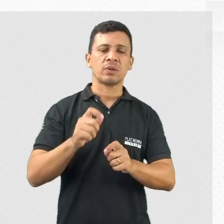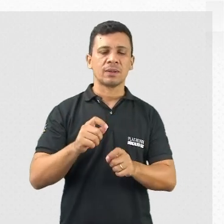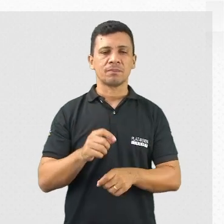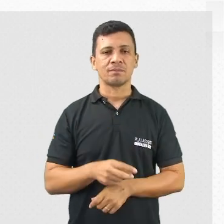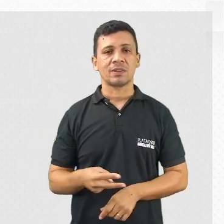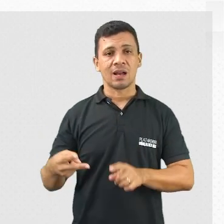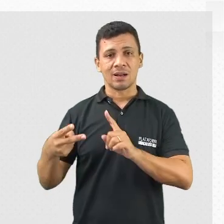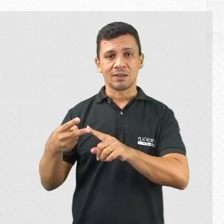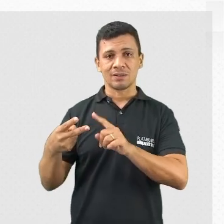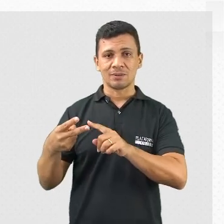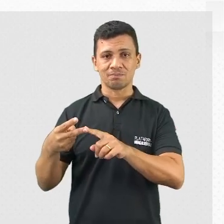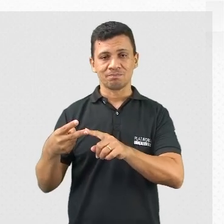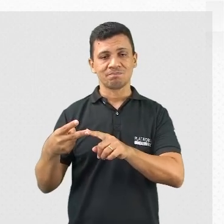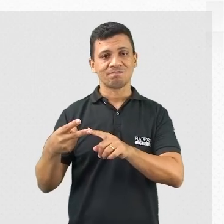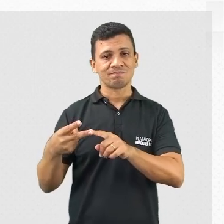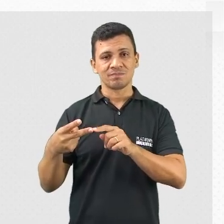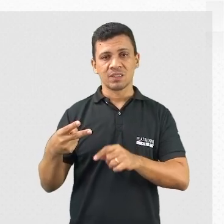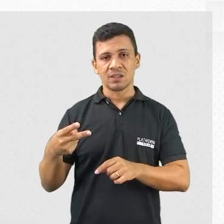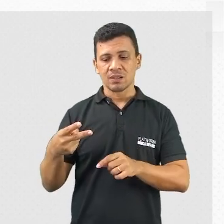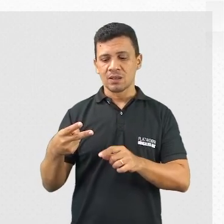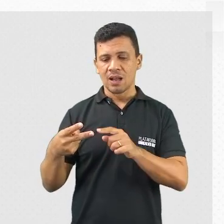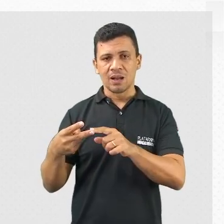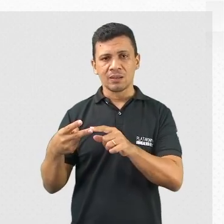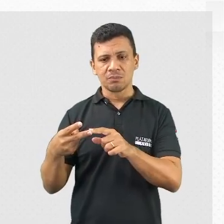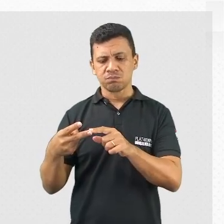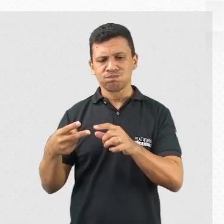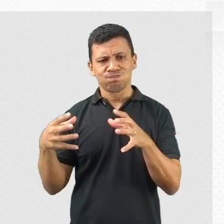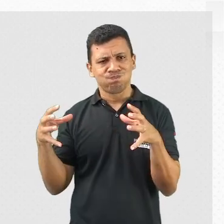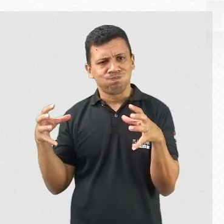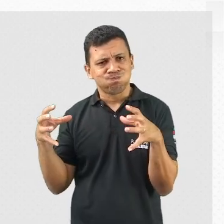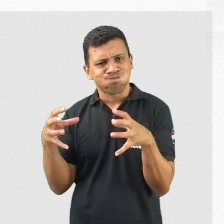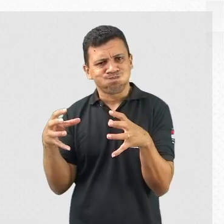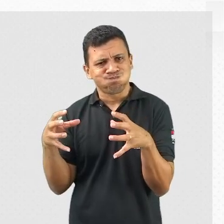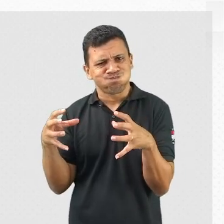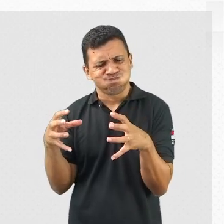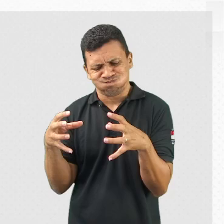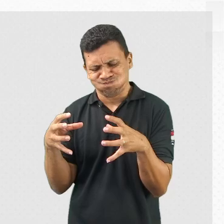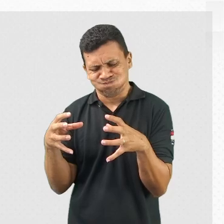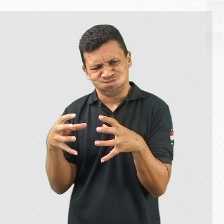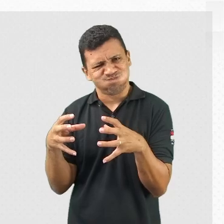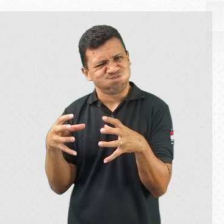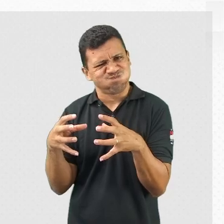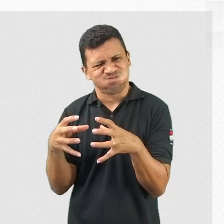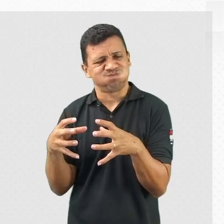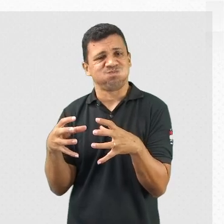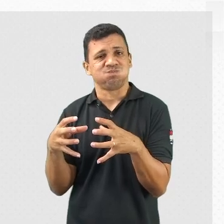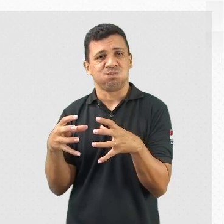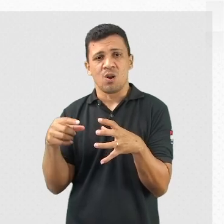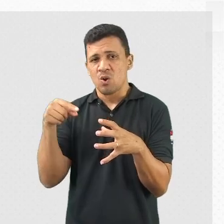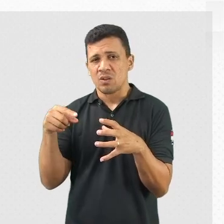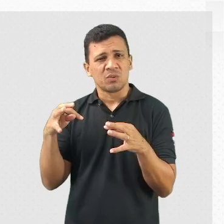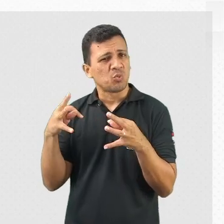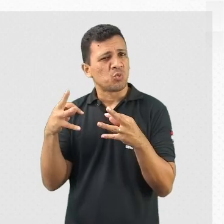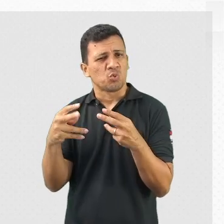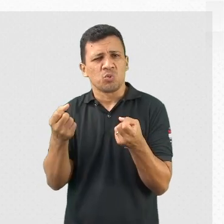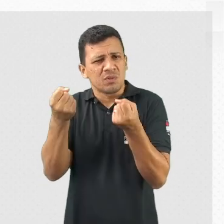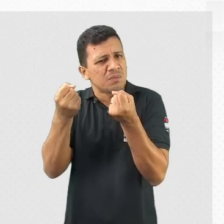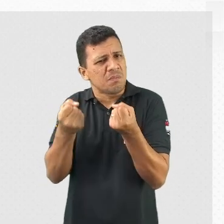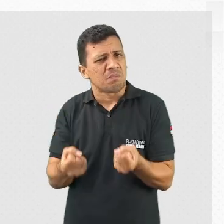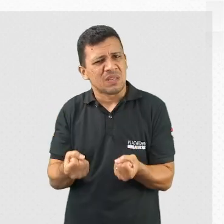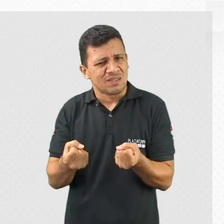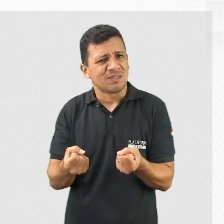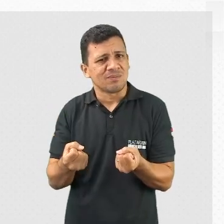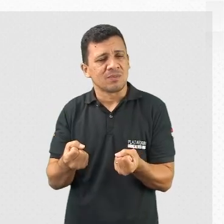este centro. Ou seja, ele está pressionado, comprimido ao máximo, com os elementos mais pesados e mais densos.